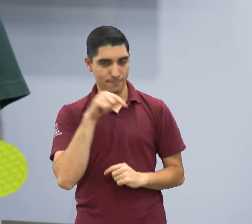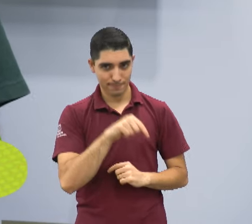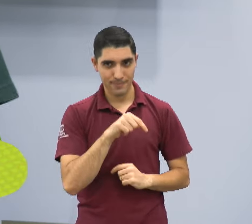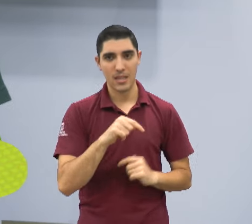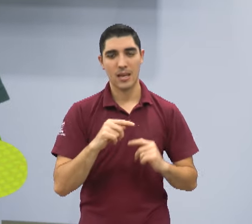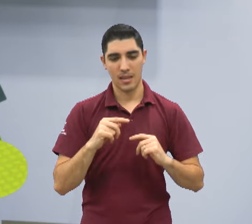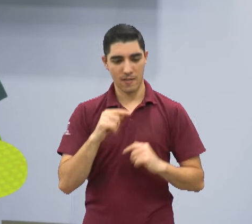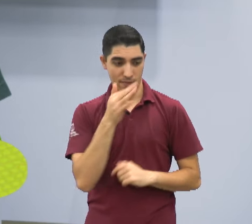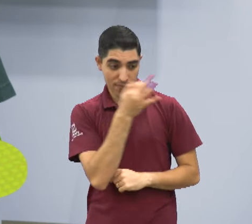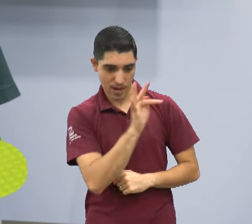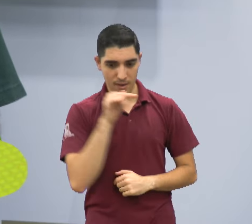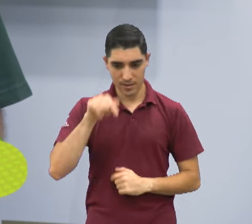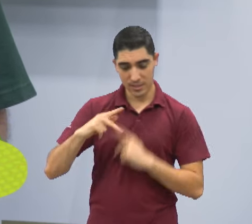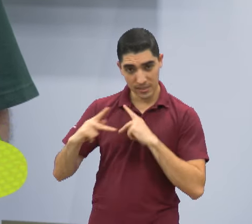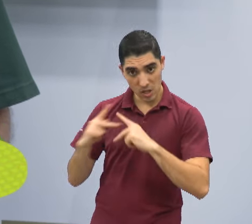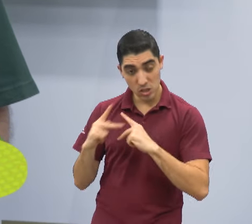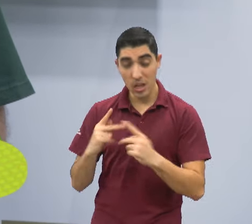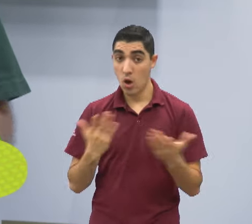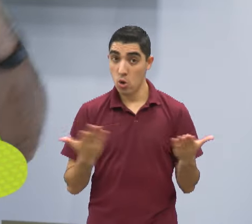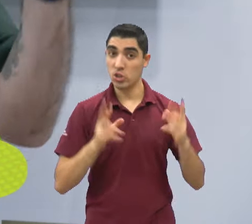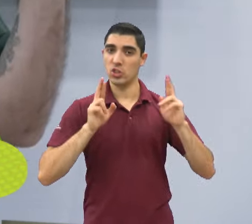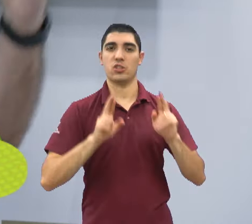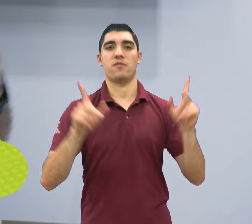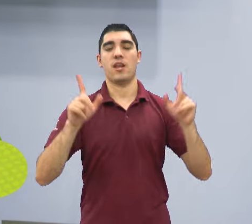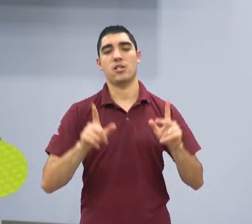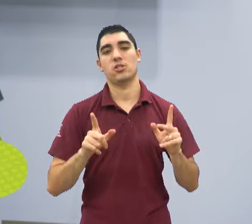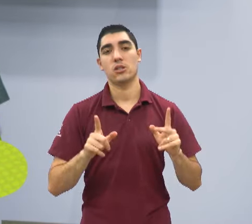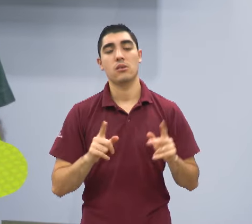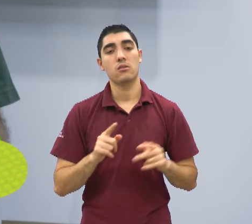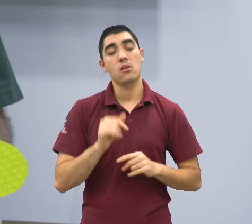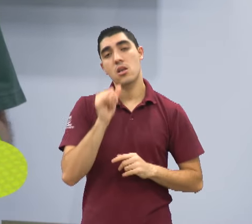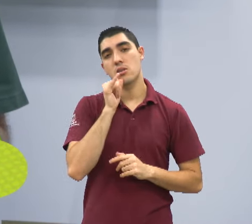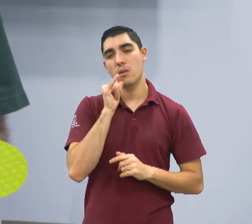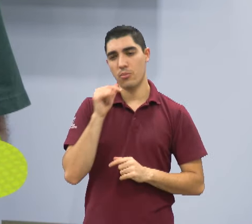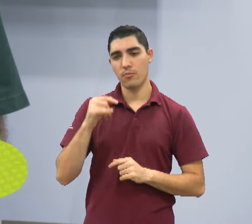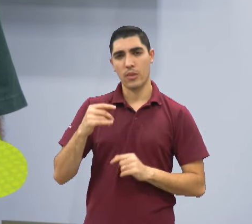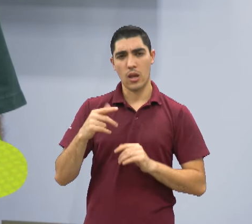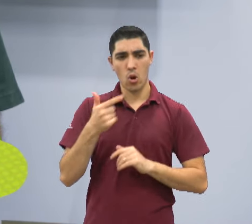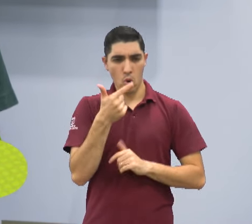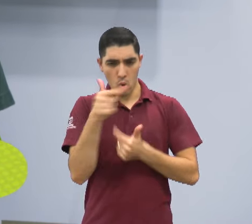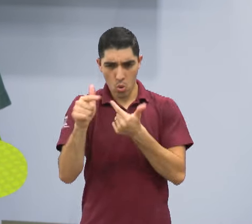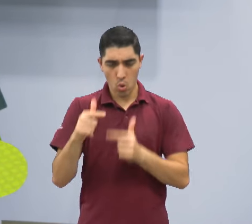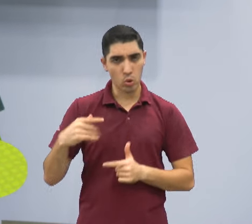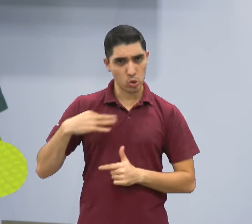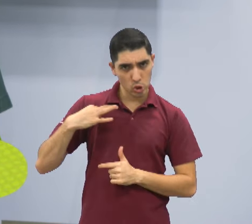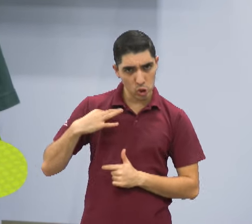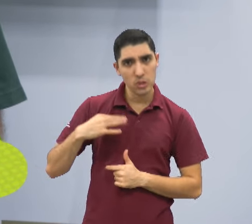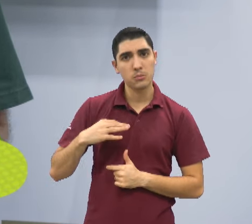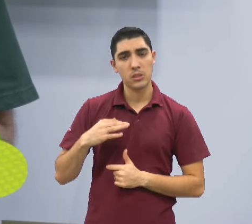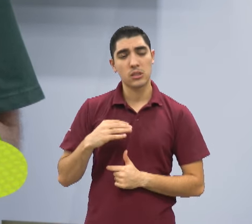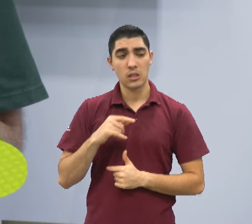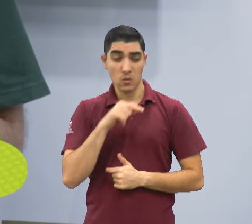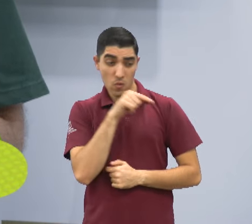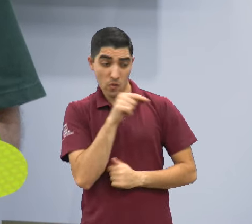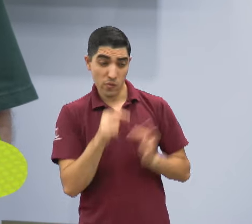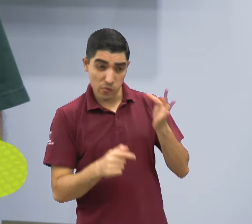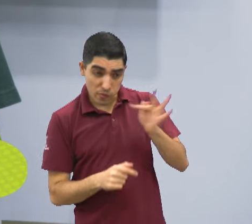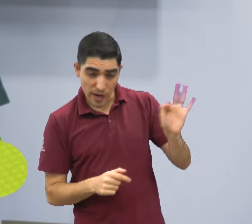é totalmente diferente. Acho que o São José, desses times que o São José já enfrentou, talvez deva ser o mais difícil